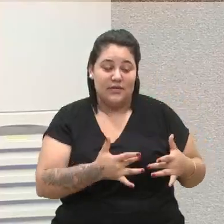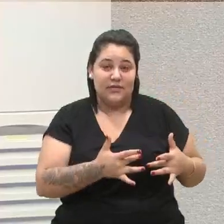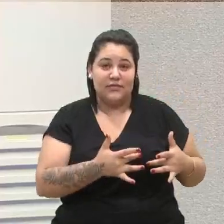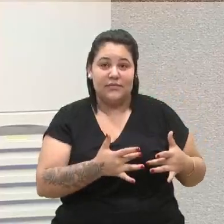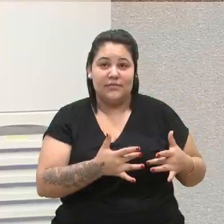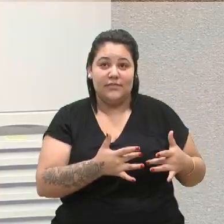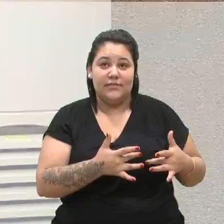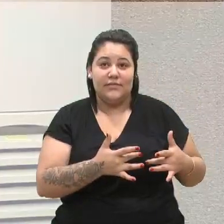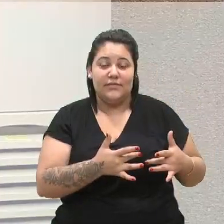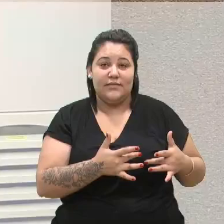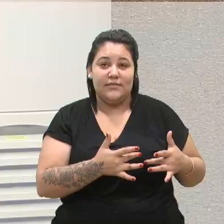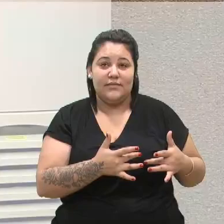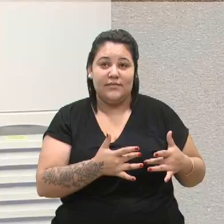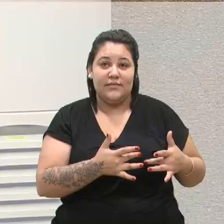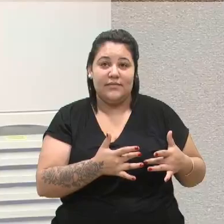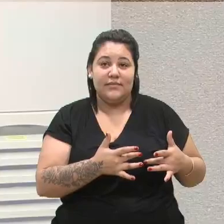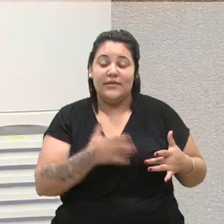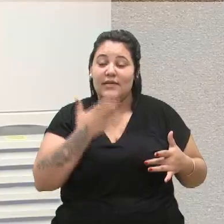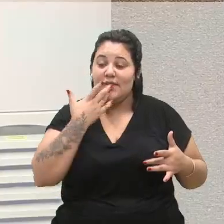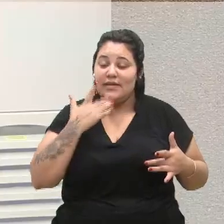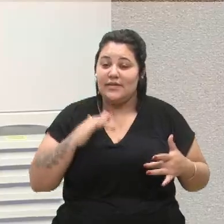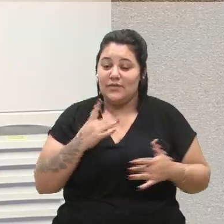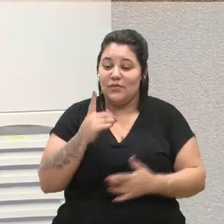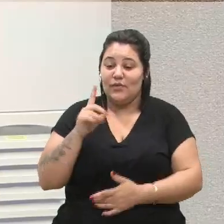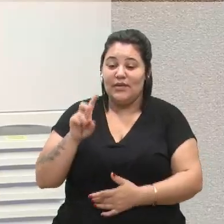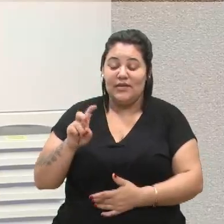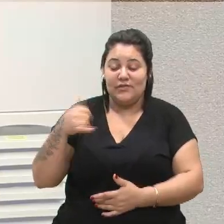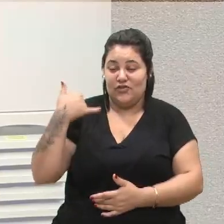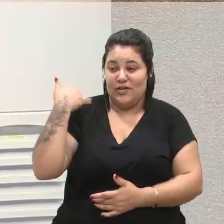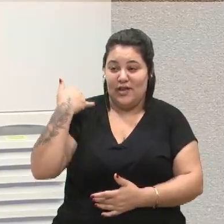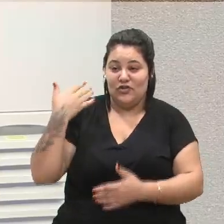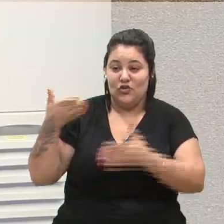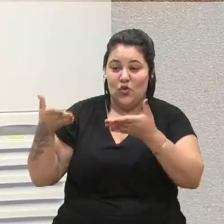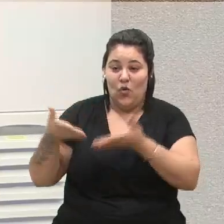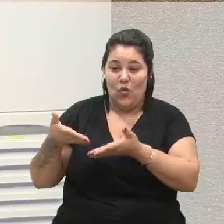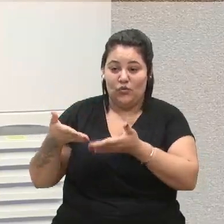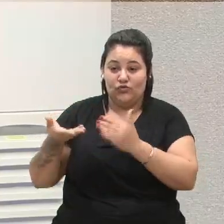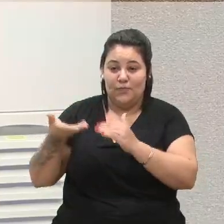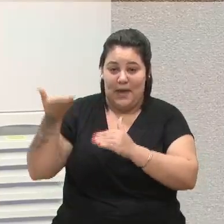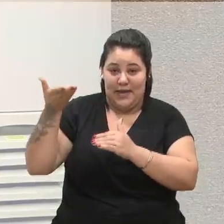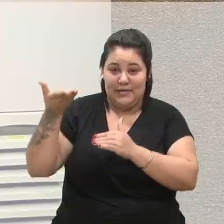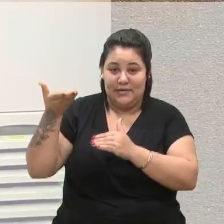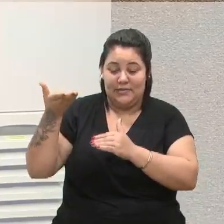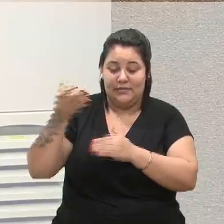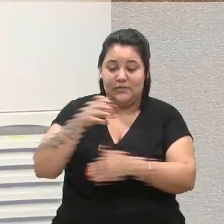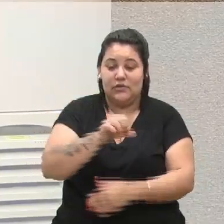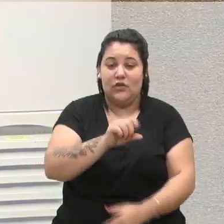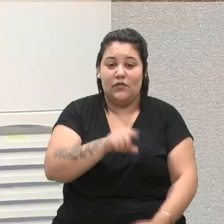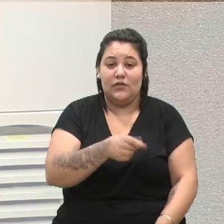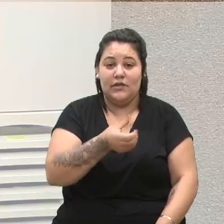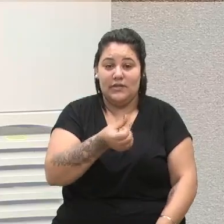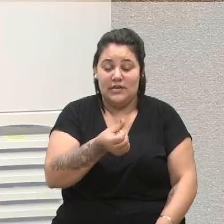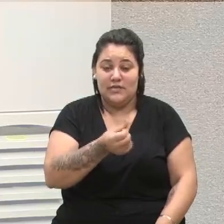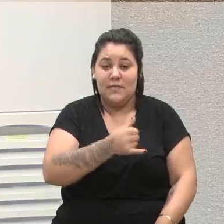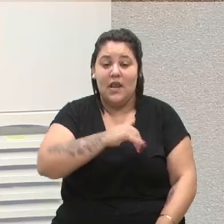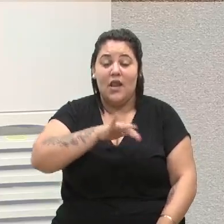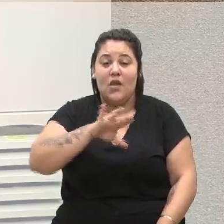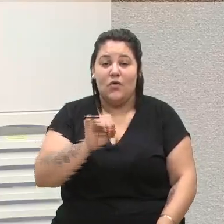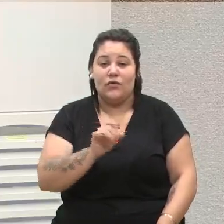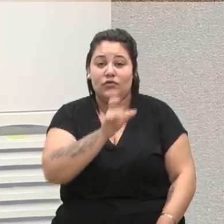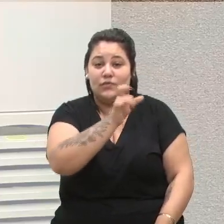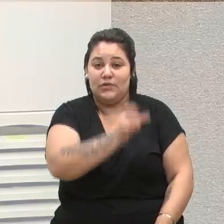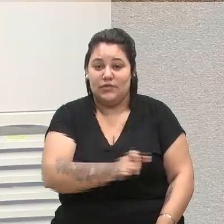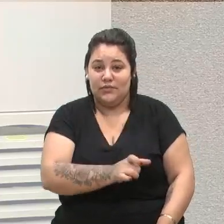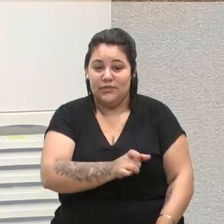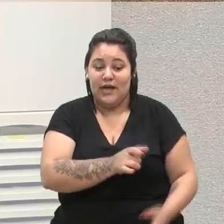Se pessoas com 15 anos ou mais são analfabetas, 9,6 milhões de pessoas, essas